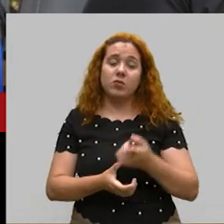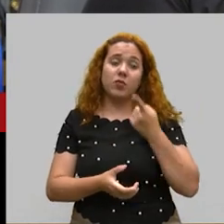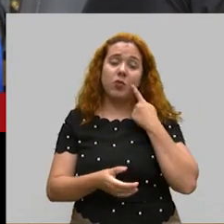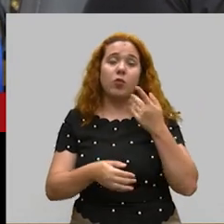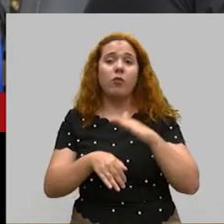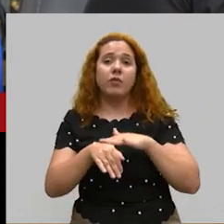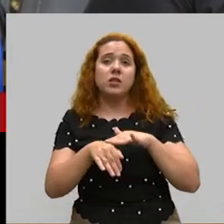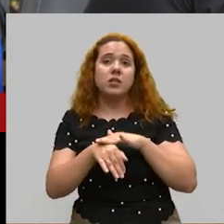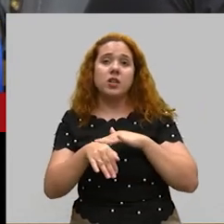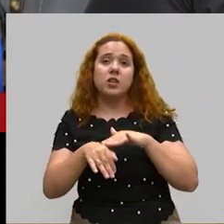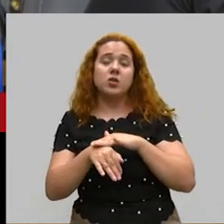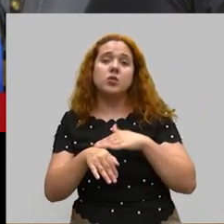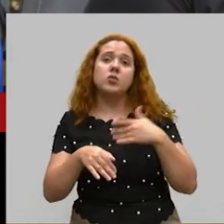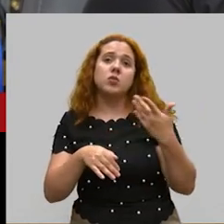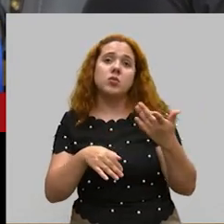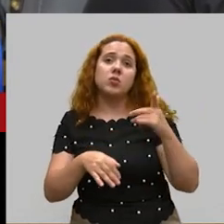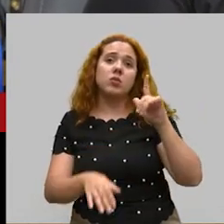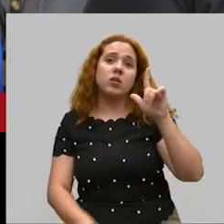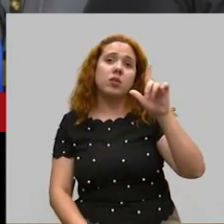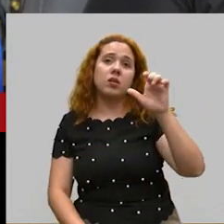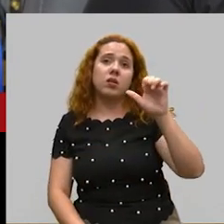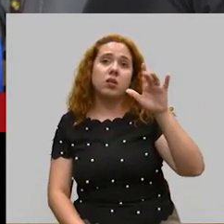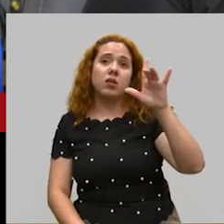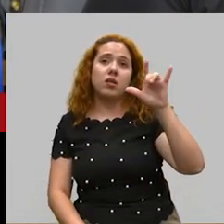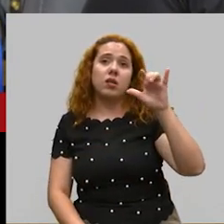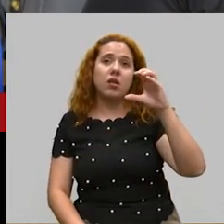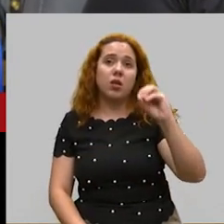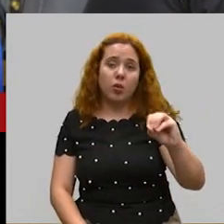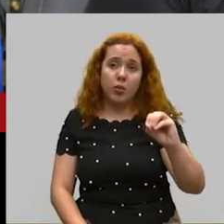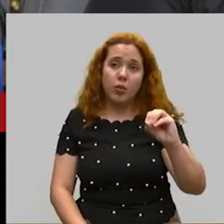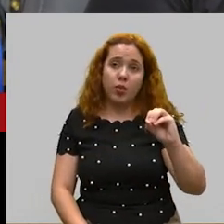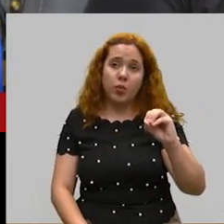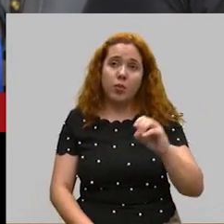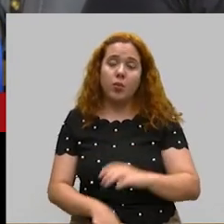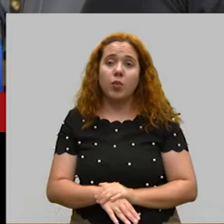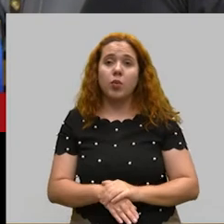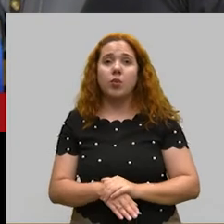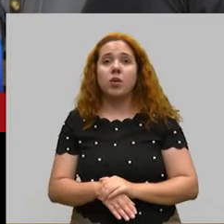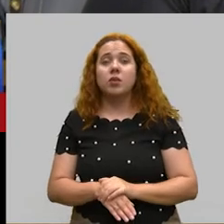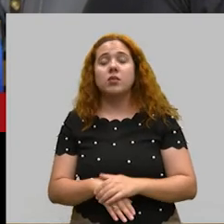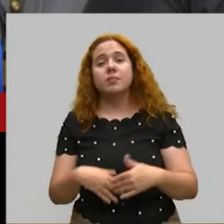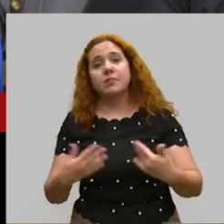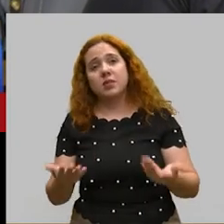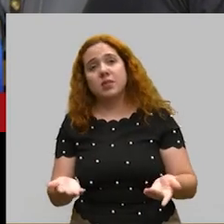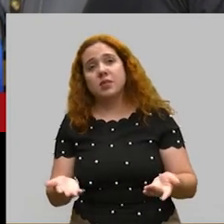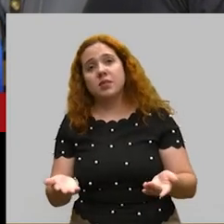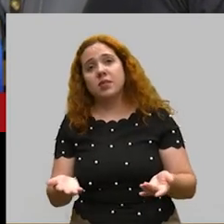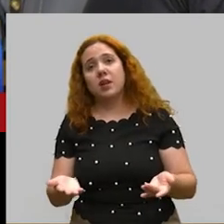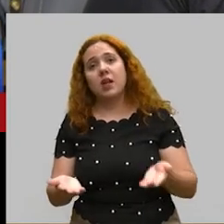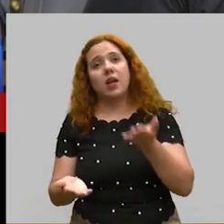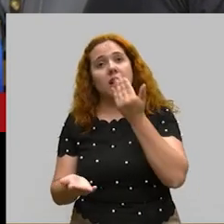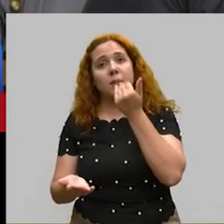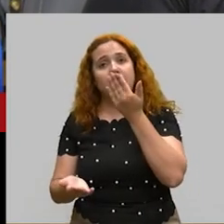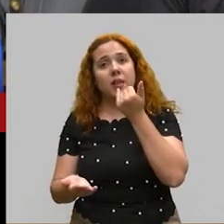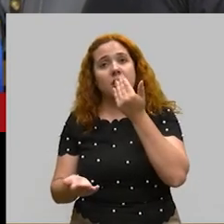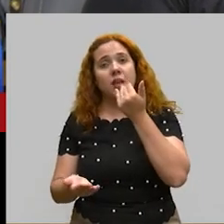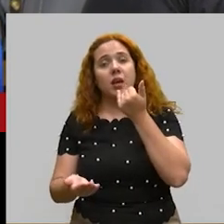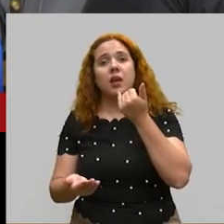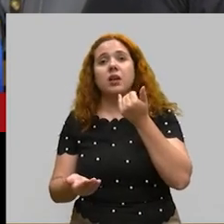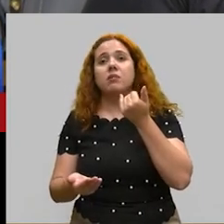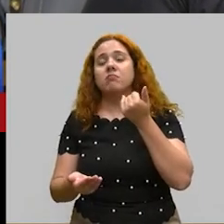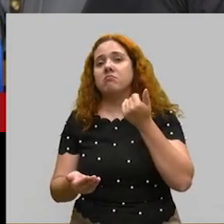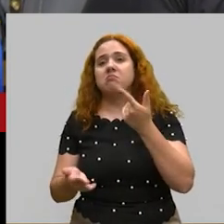hoje pela manhã com o próprio Deputado Leleco que realmente eh infelizmente a alimentação escolar não está contida na